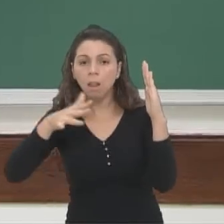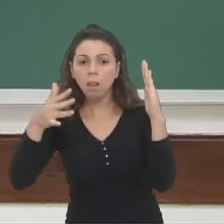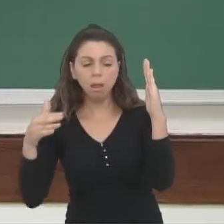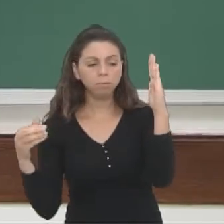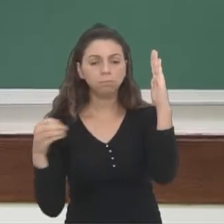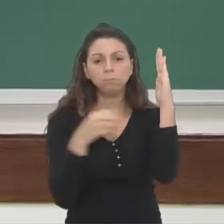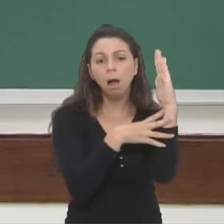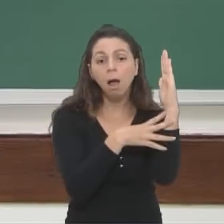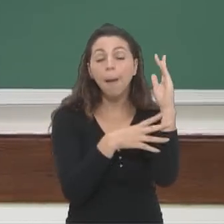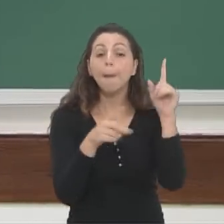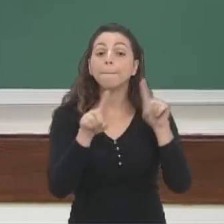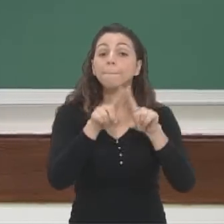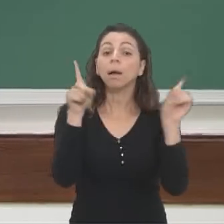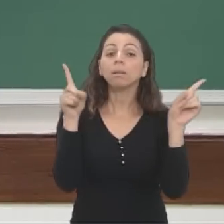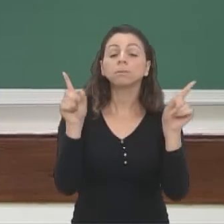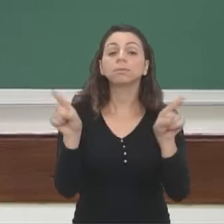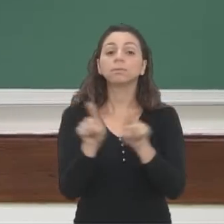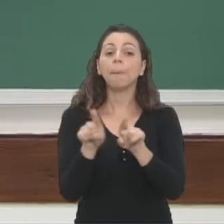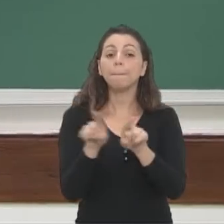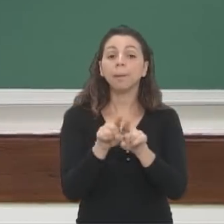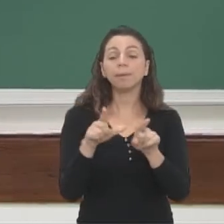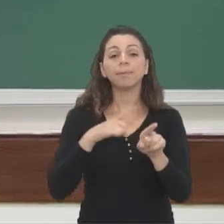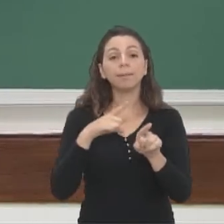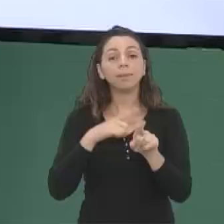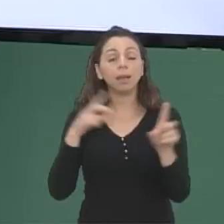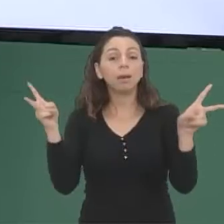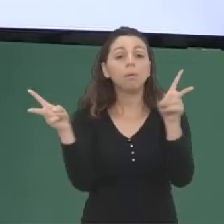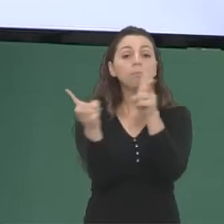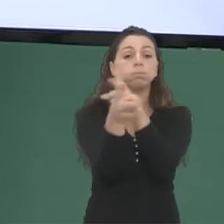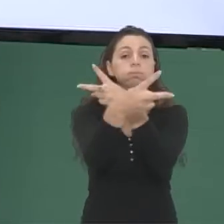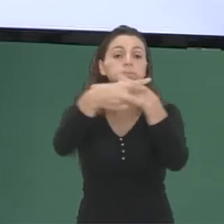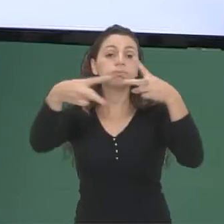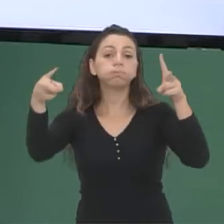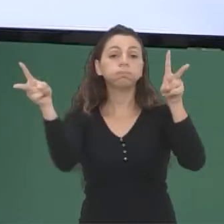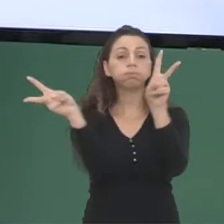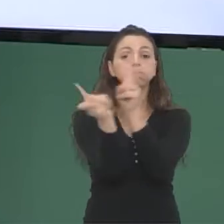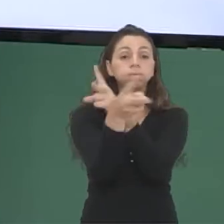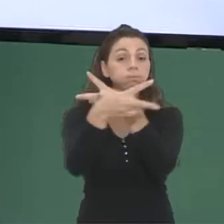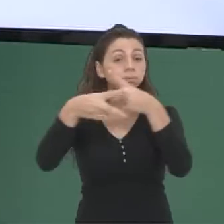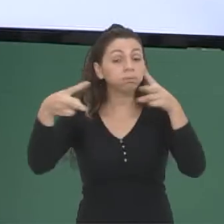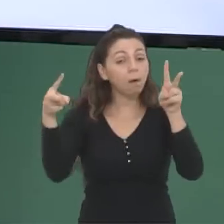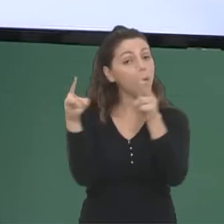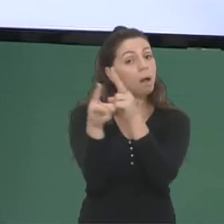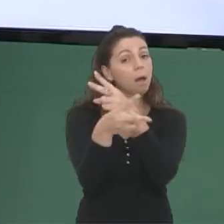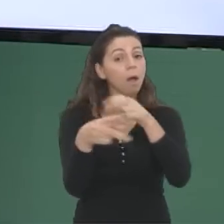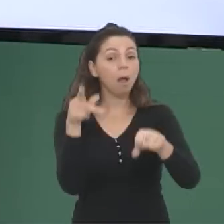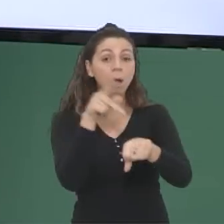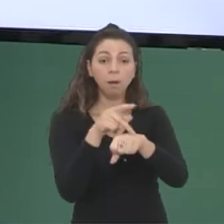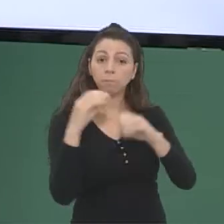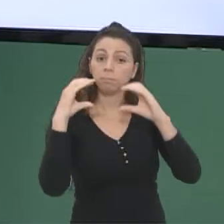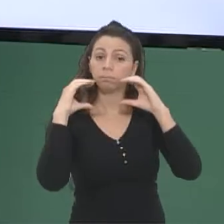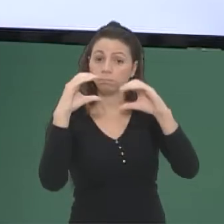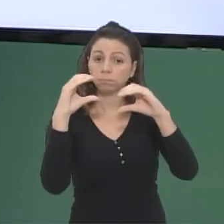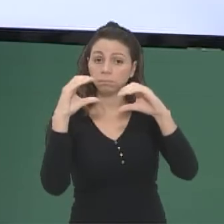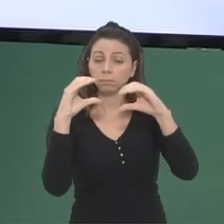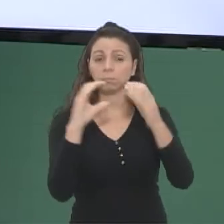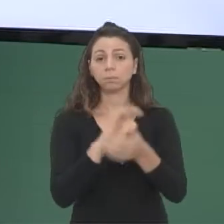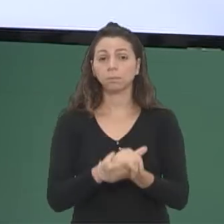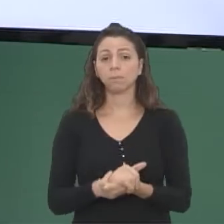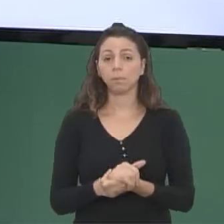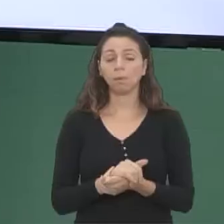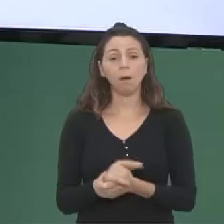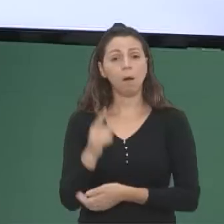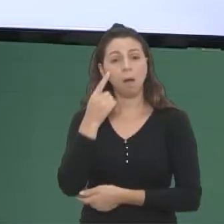também pode, né, o vento bater nessas rochas, fragmentá-las. Eu trouxe para vocês uma imagem